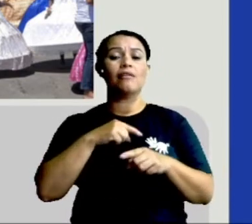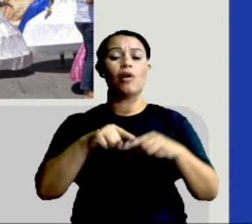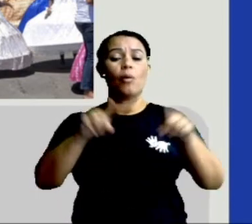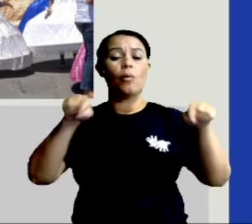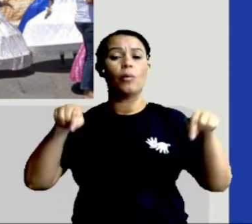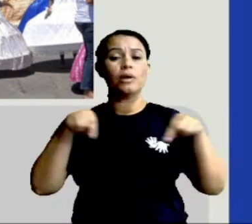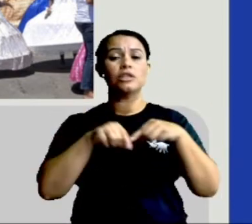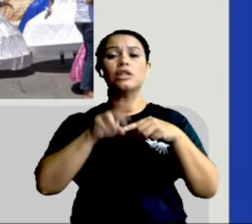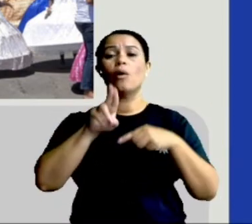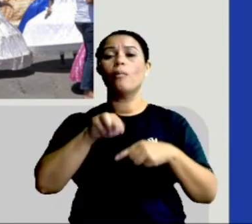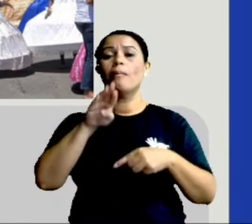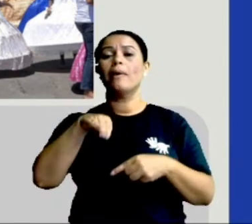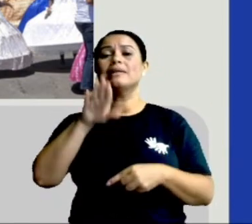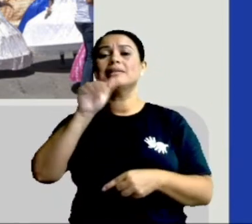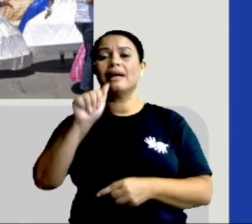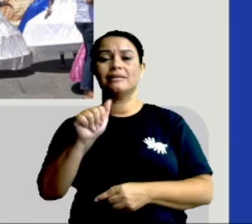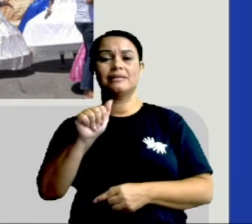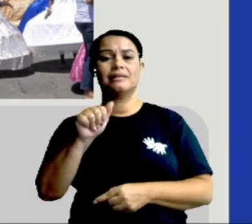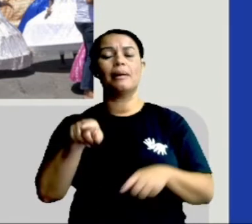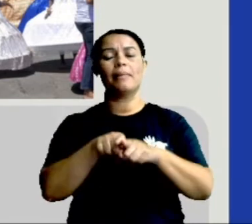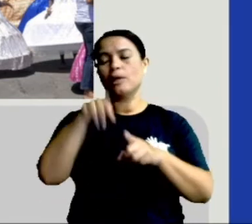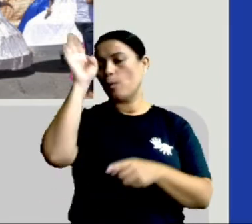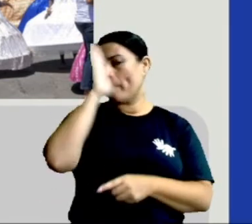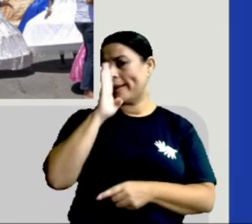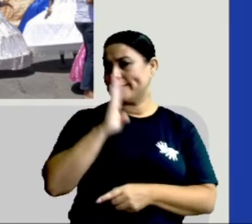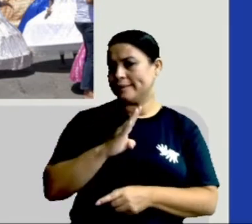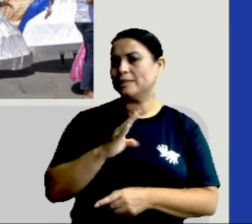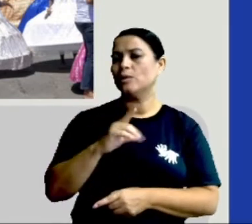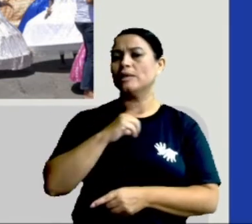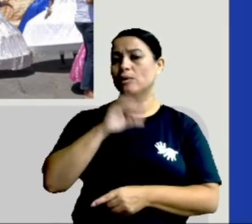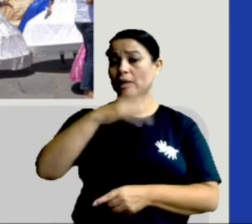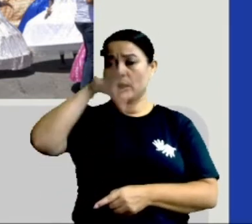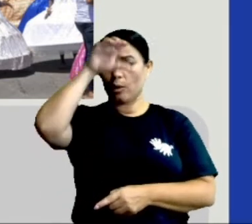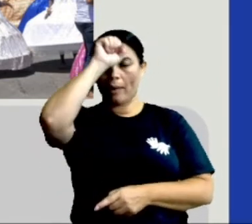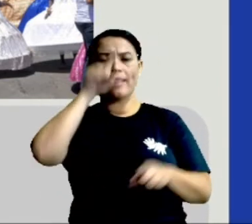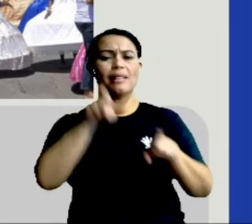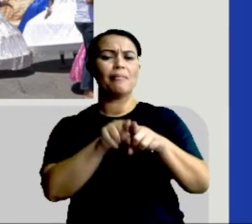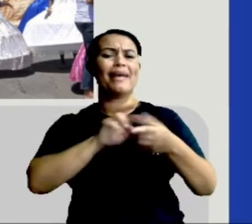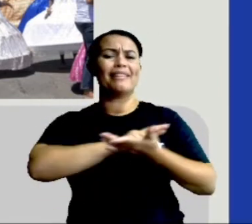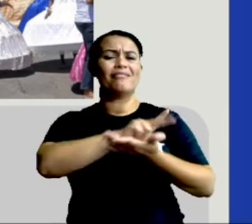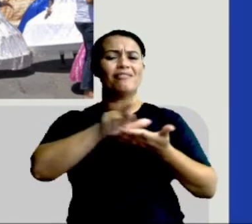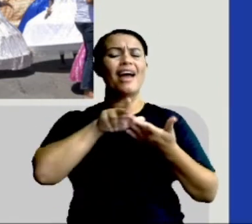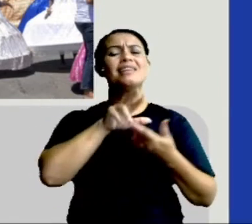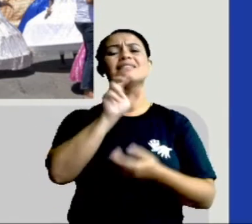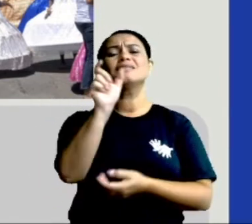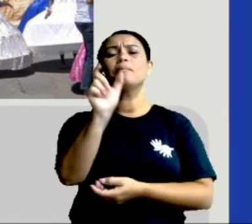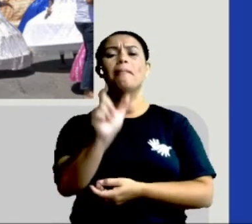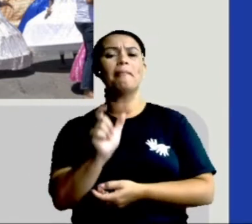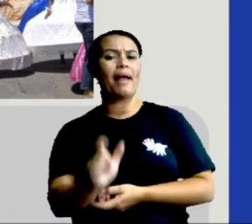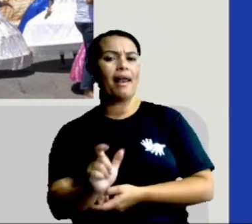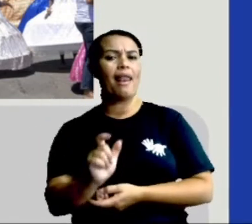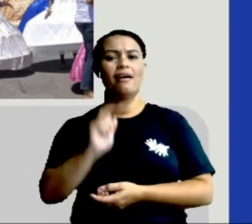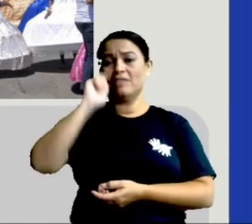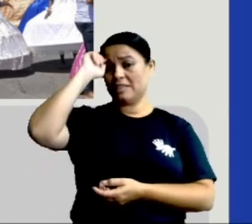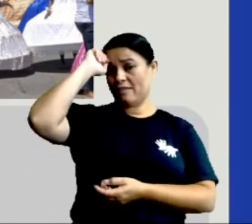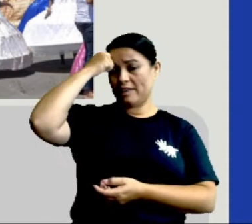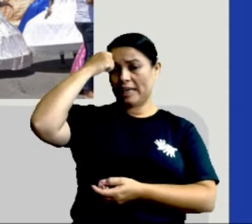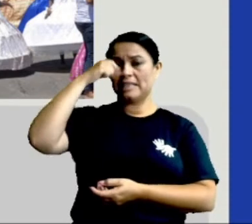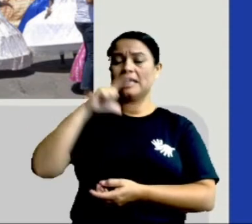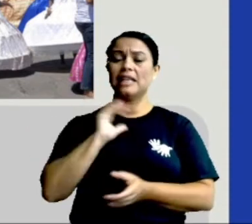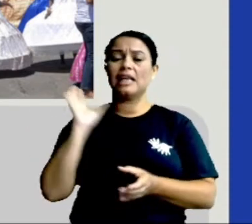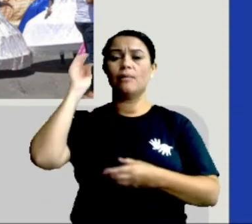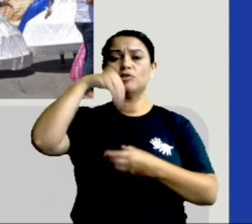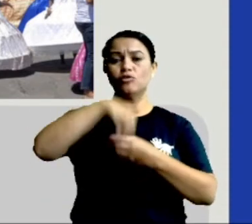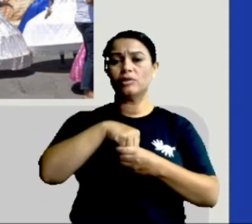à Umbanda no Brasil. Além disso, várias palavras africanas foram incorporadas ao português